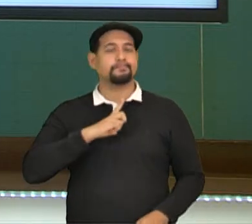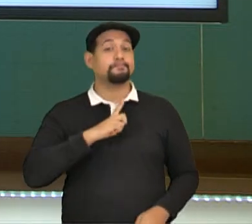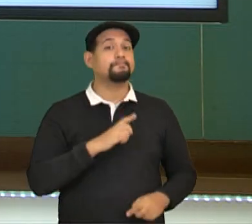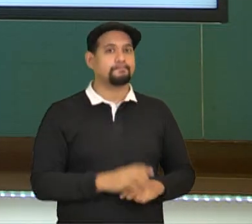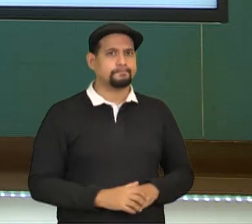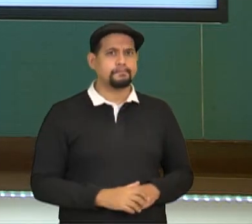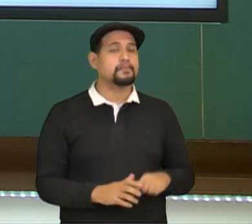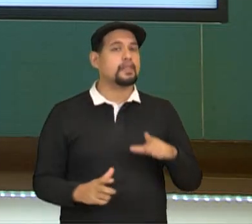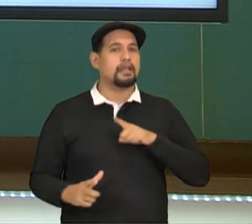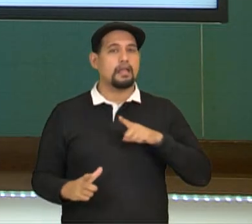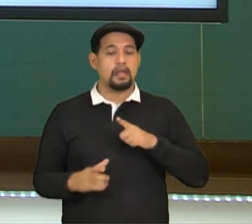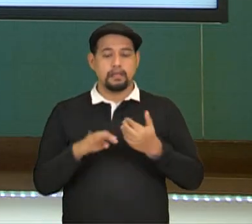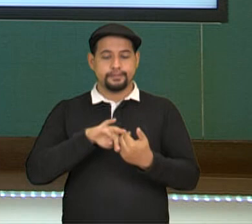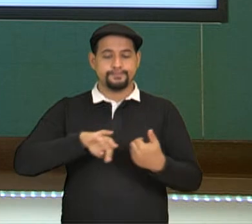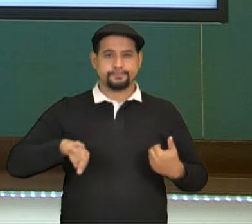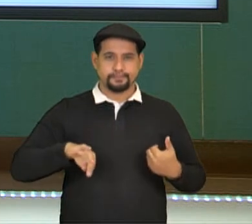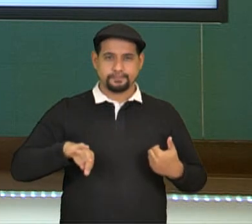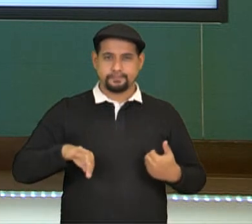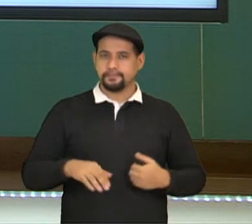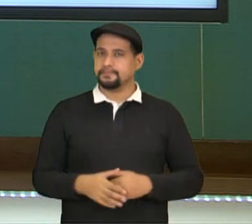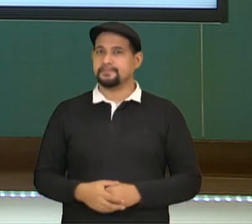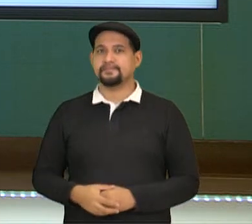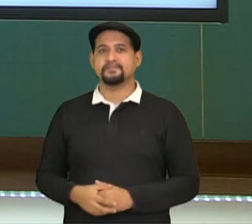assim, vai ser essa divisão.